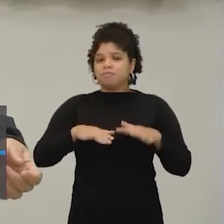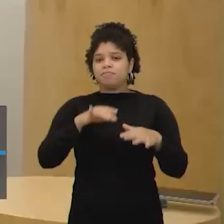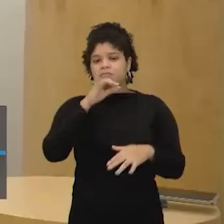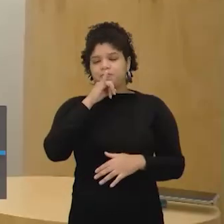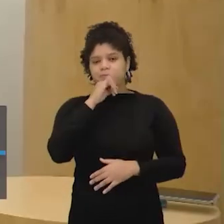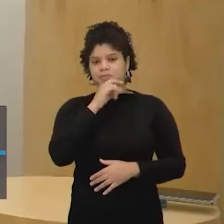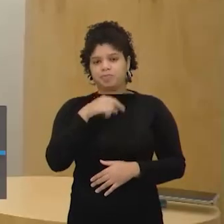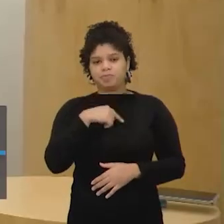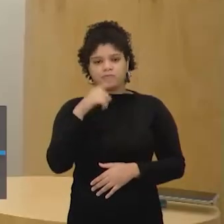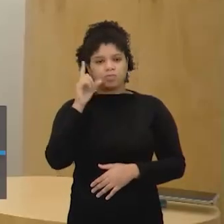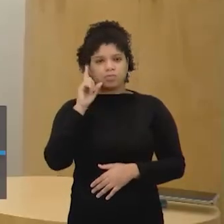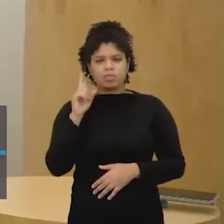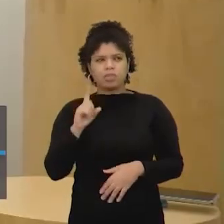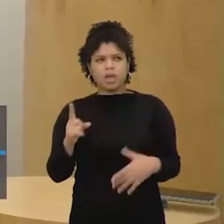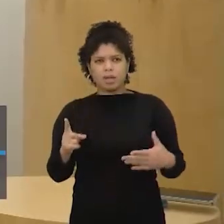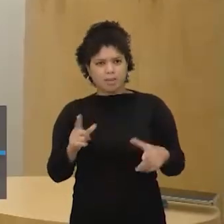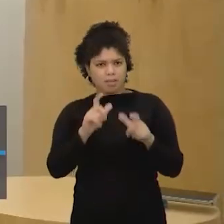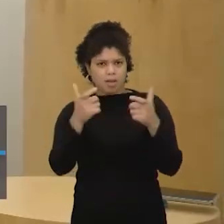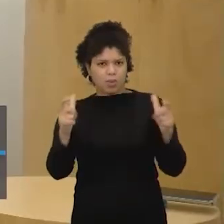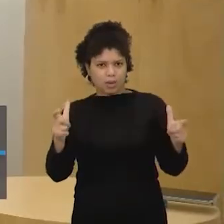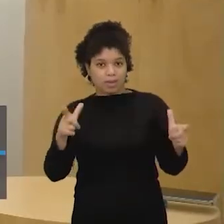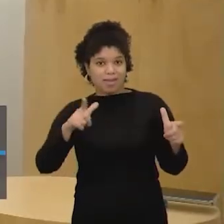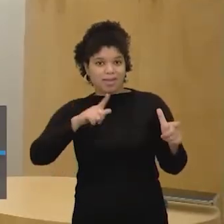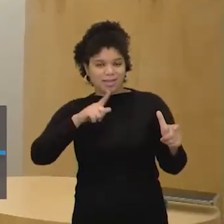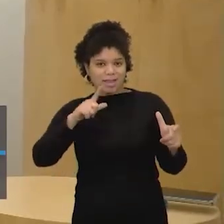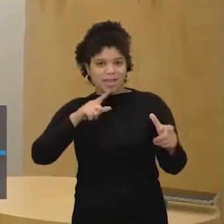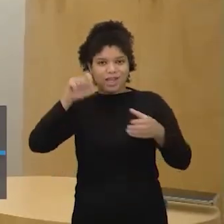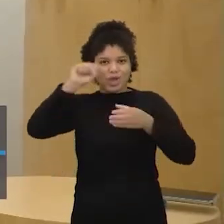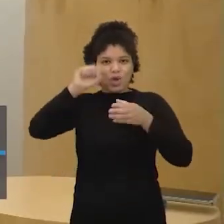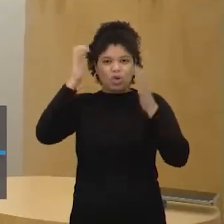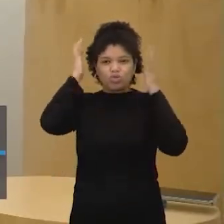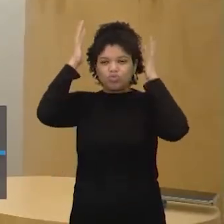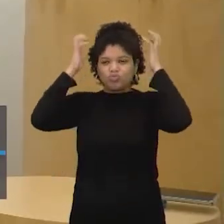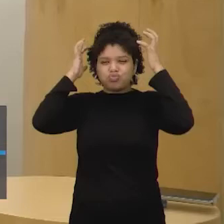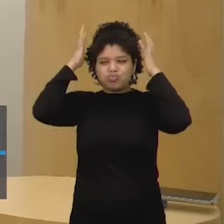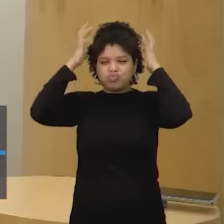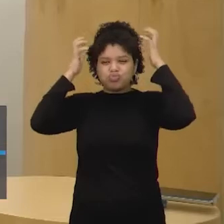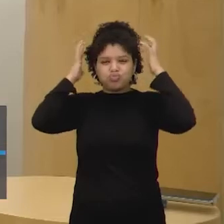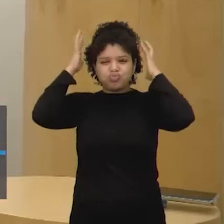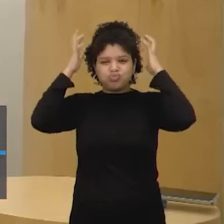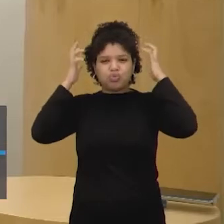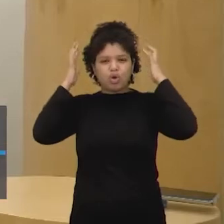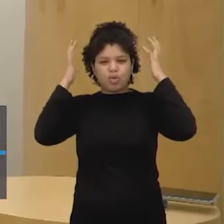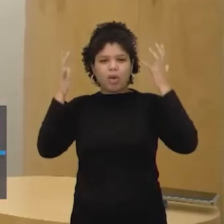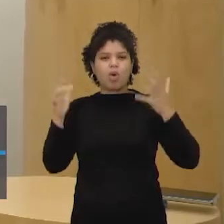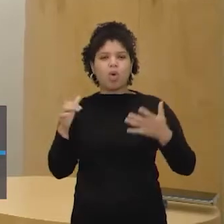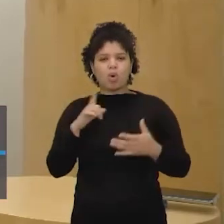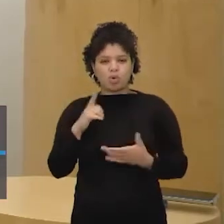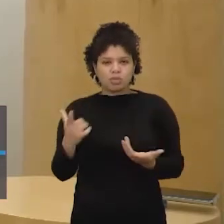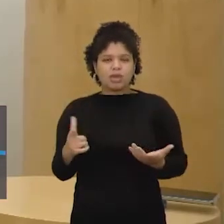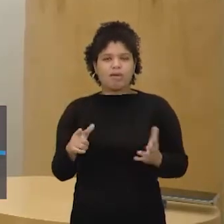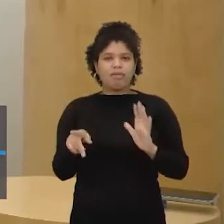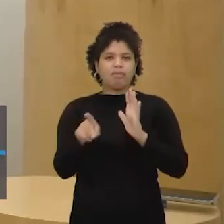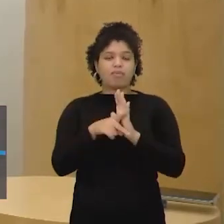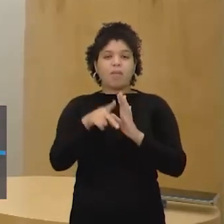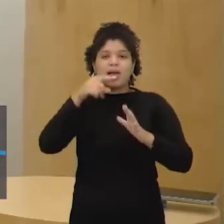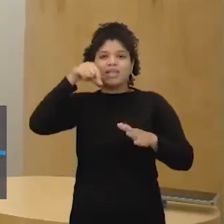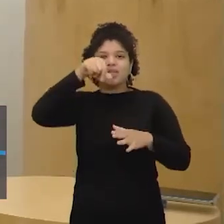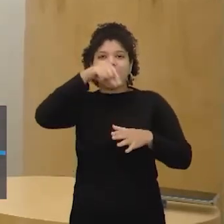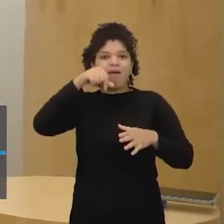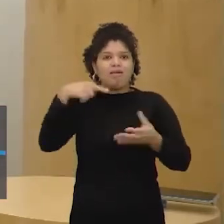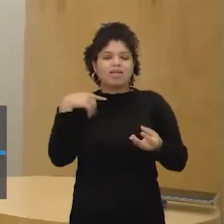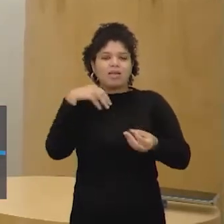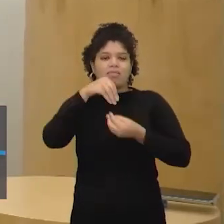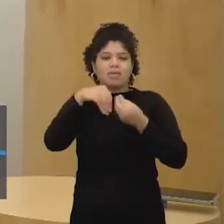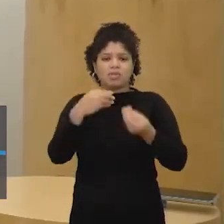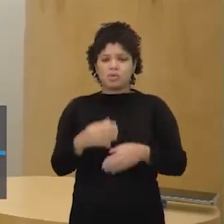começou a ver essa questão de ter sal no shampoo por causa dos procedimentos químicos no cabelo, que esse sal, ele tem ali uma reação.